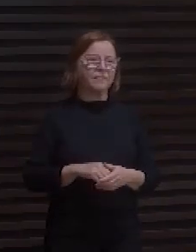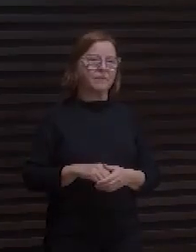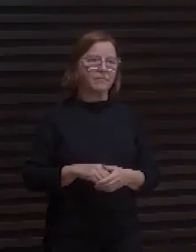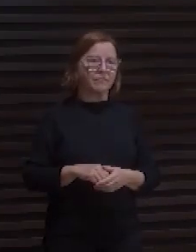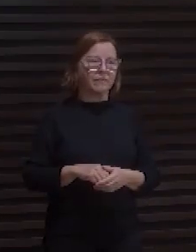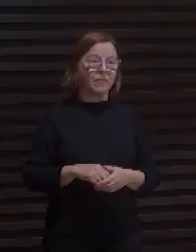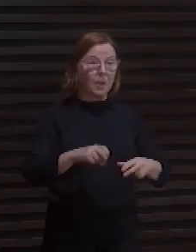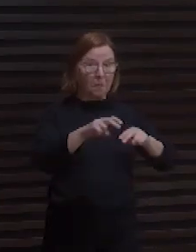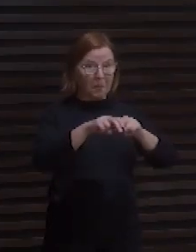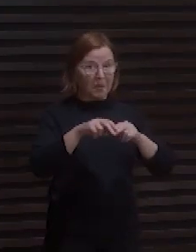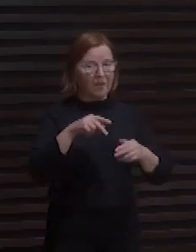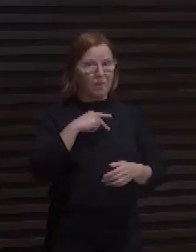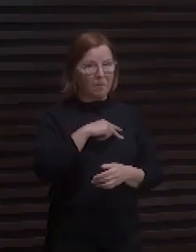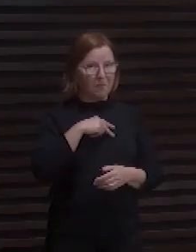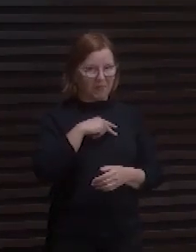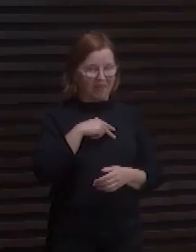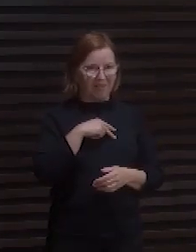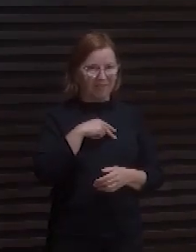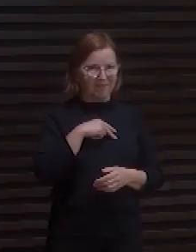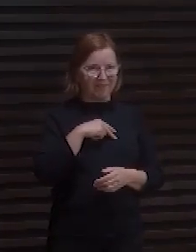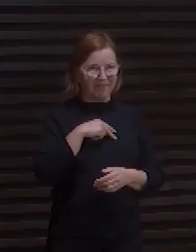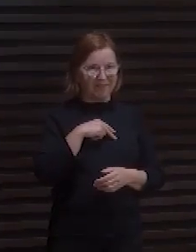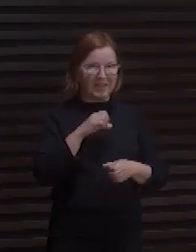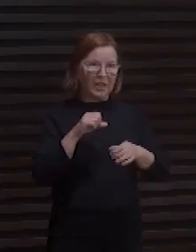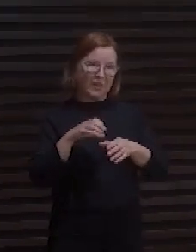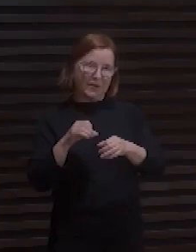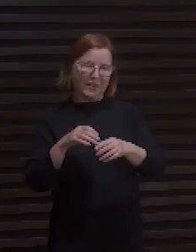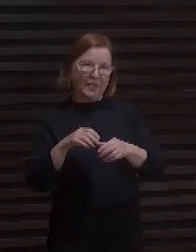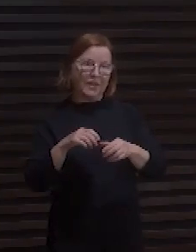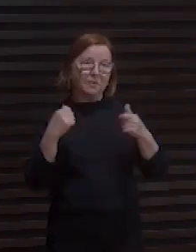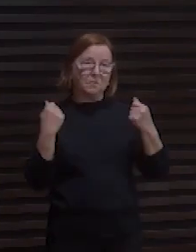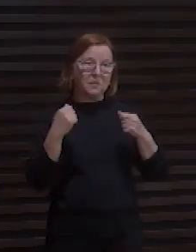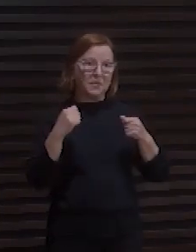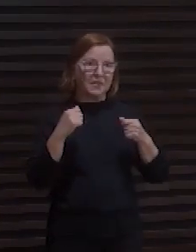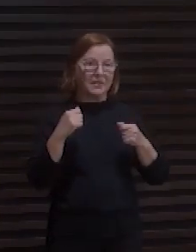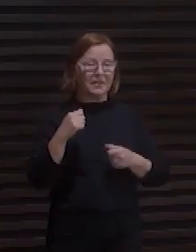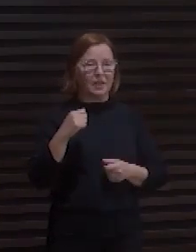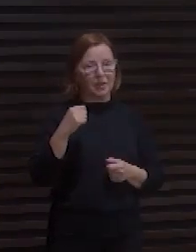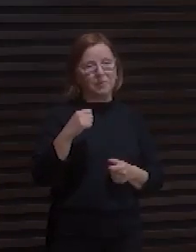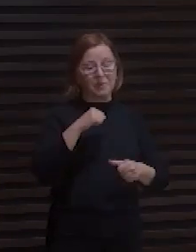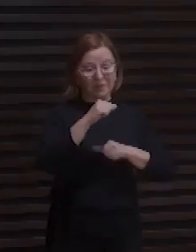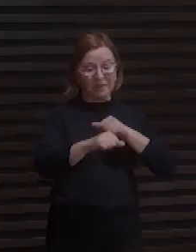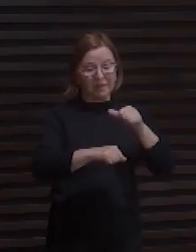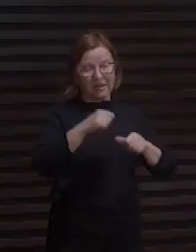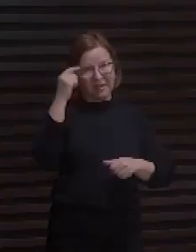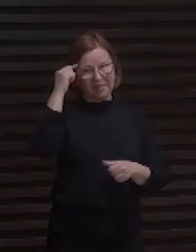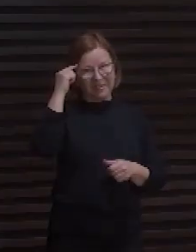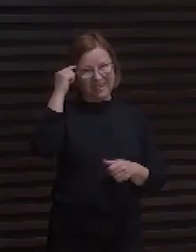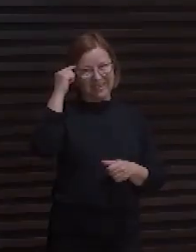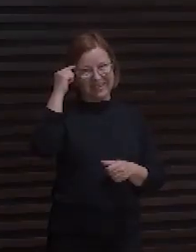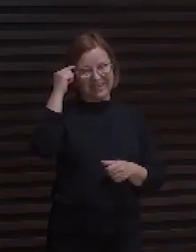Por isso Paulo nos exorta a sermos transformados pela renovação da mente. É ela que precisa mudar a partir da revelação